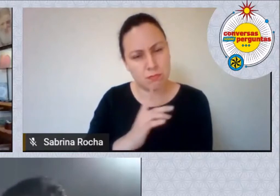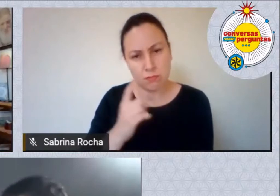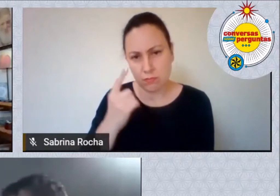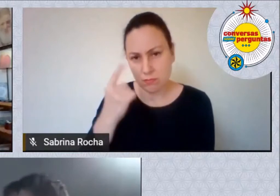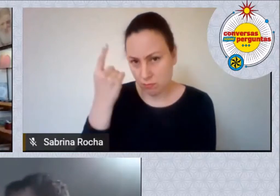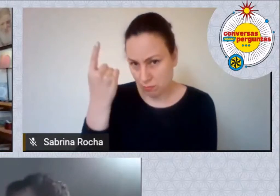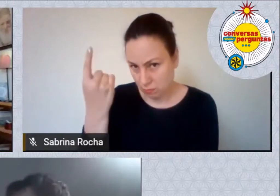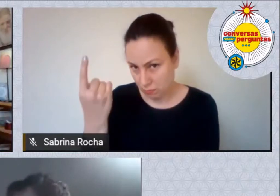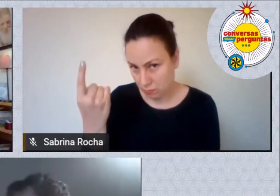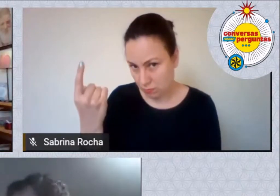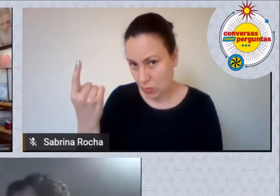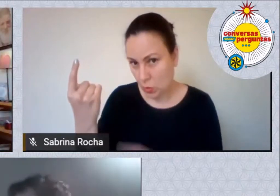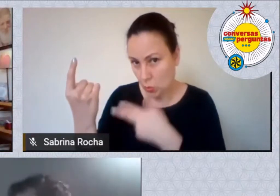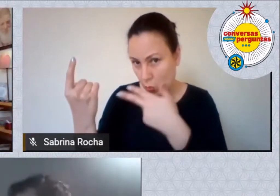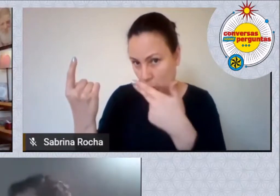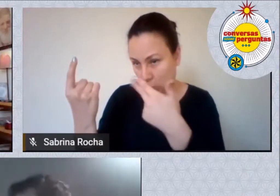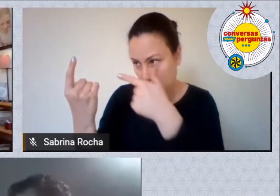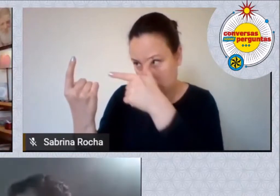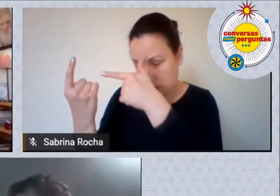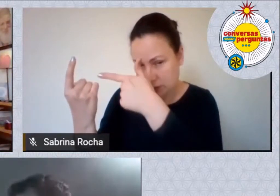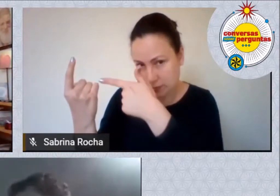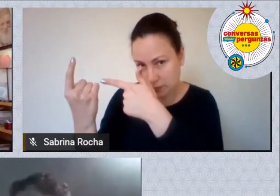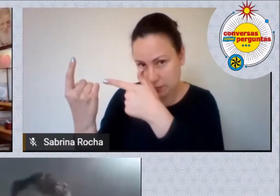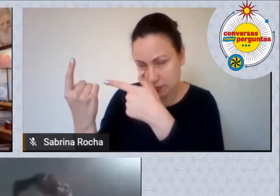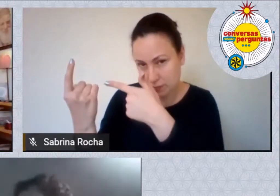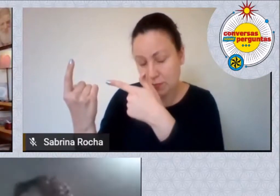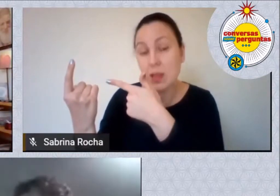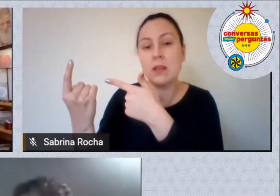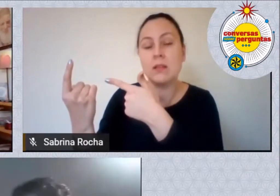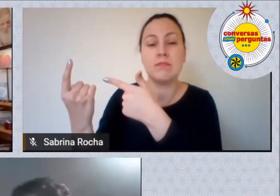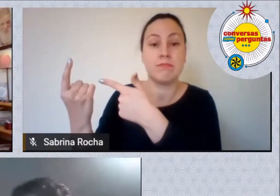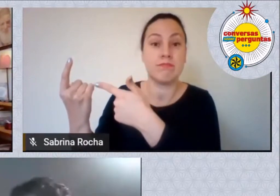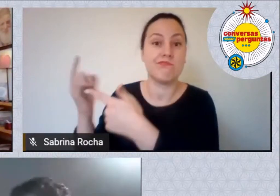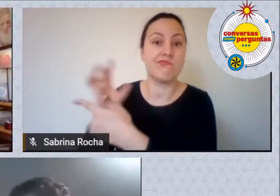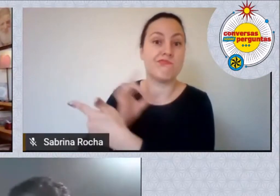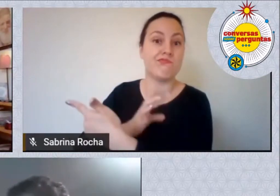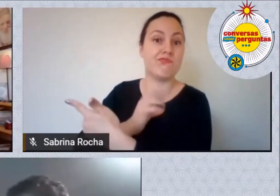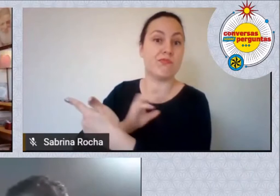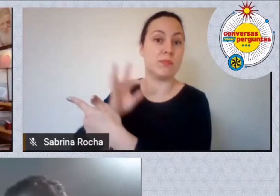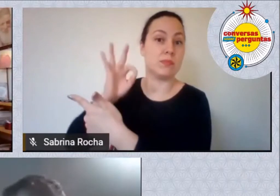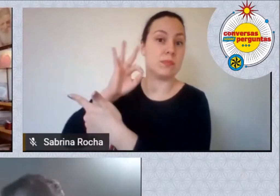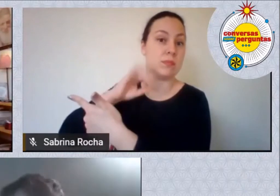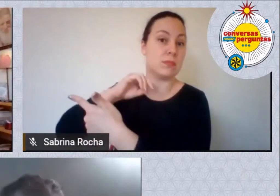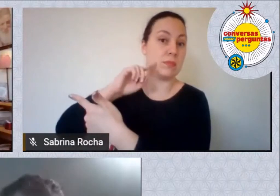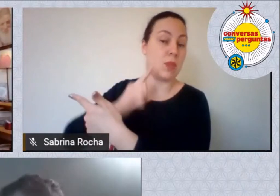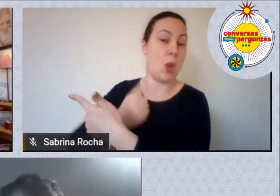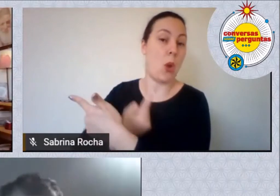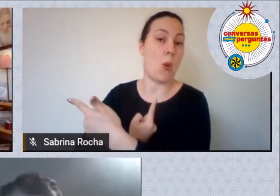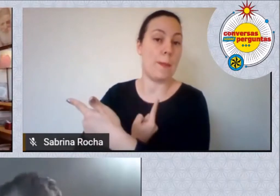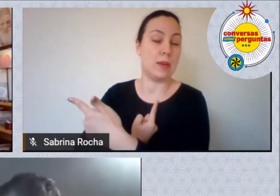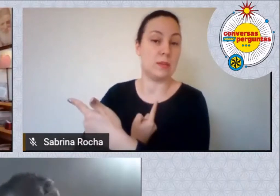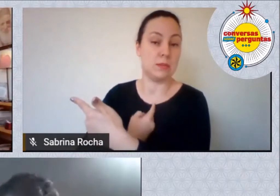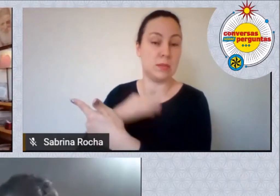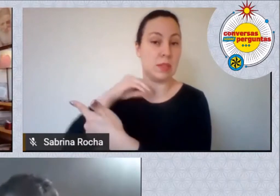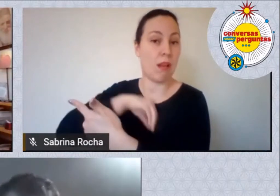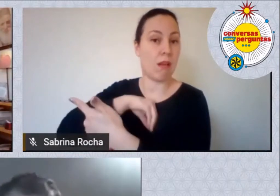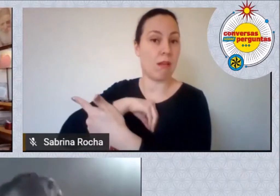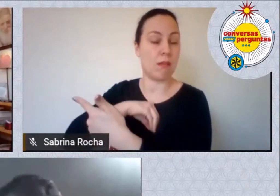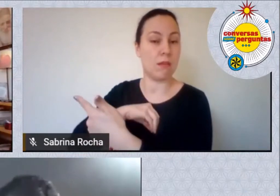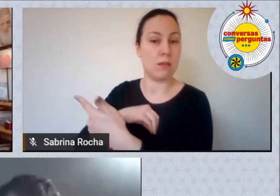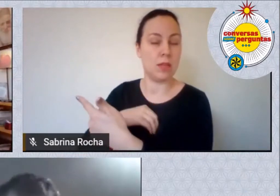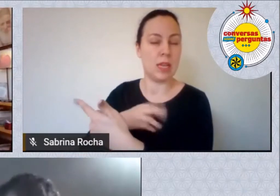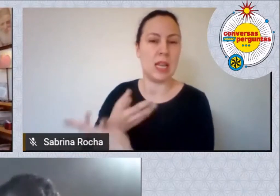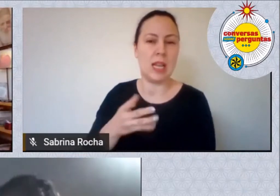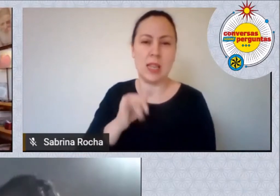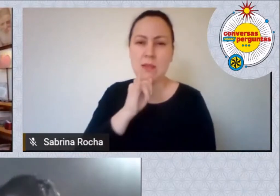externo, se conecta com o medo de um objeto interno. Ou seja, a cobra que você tem